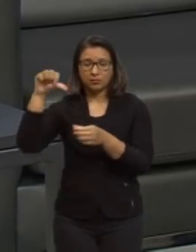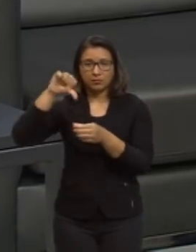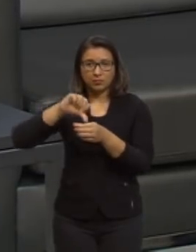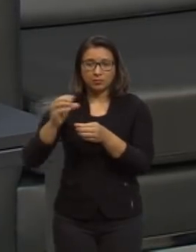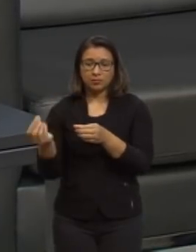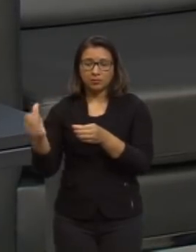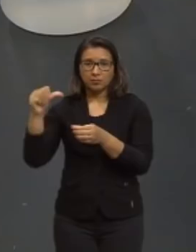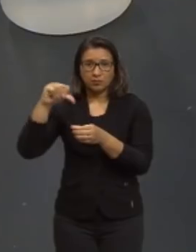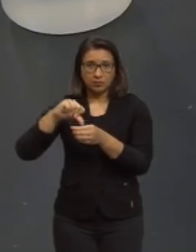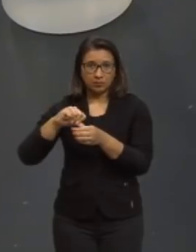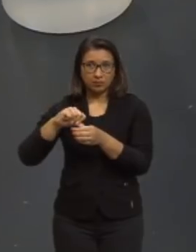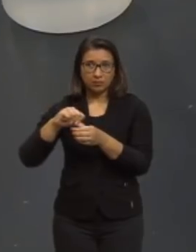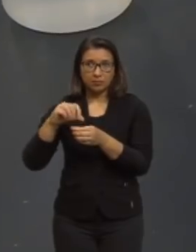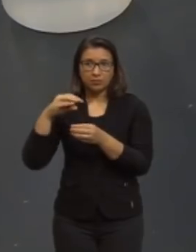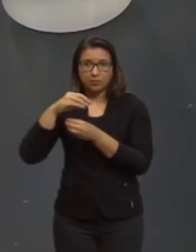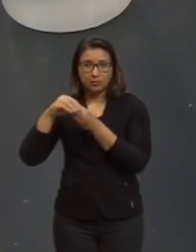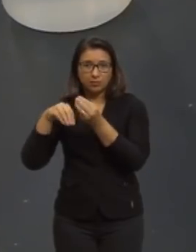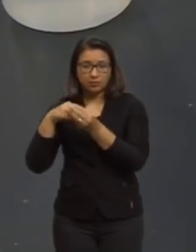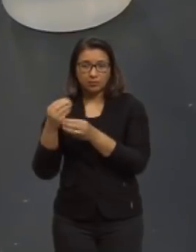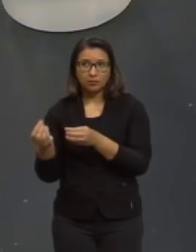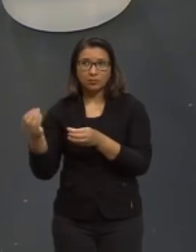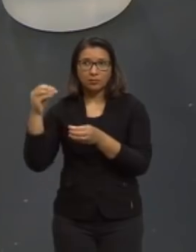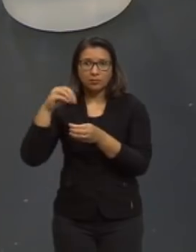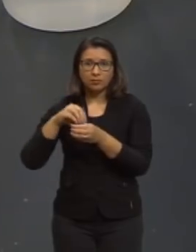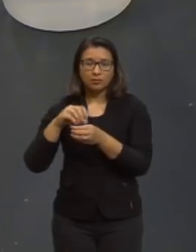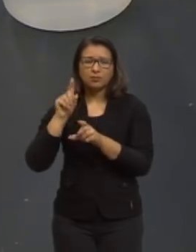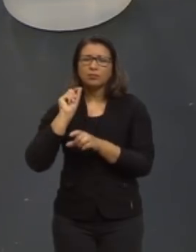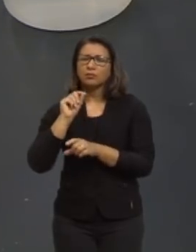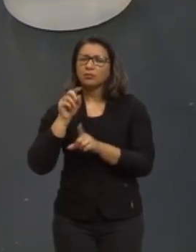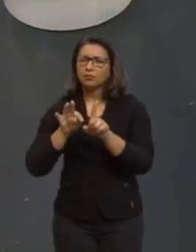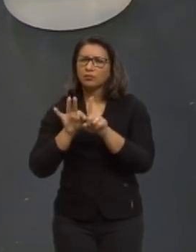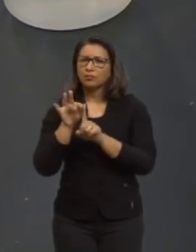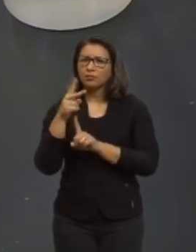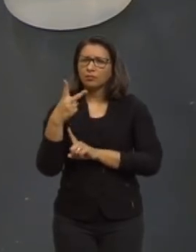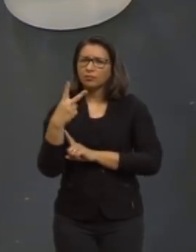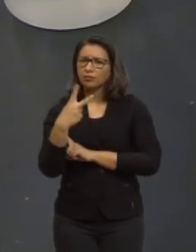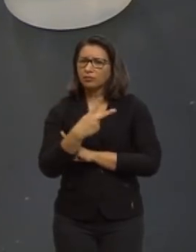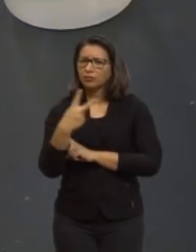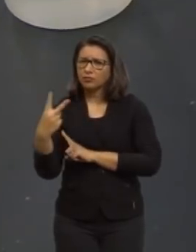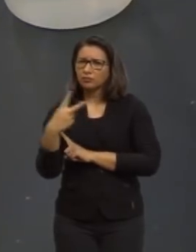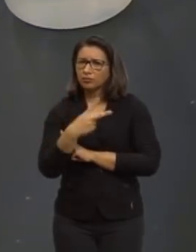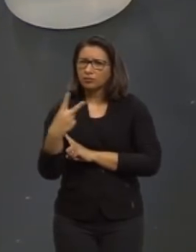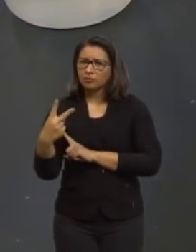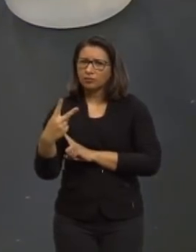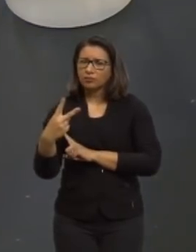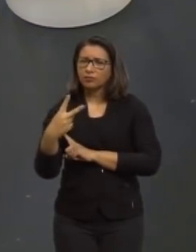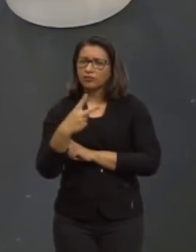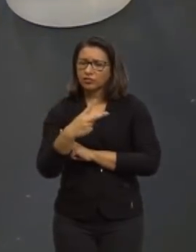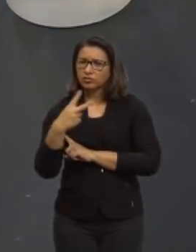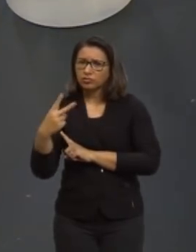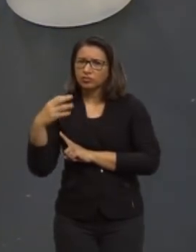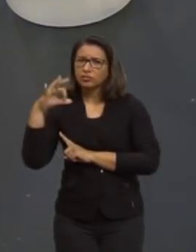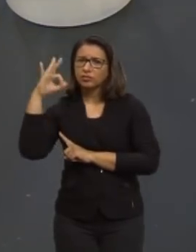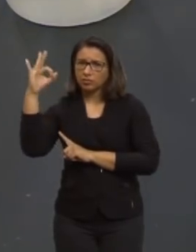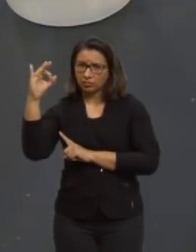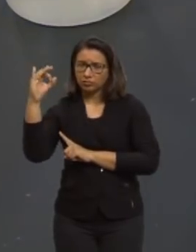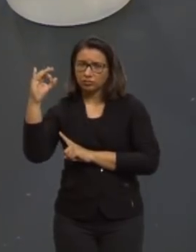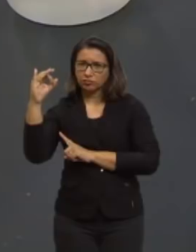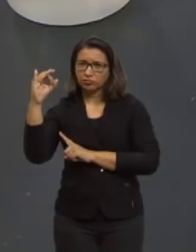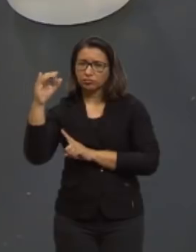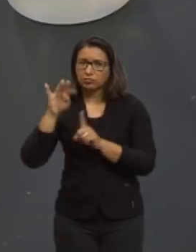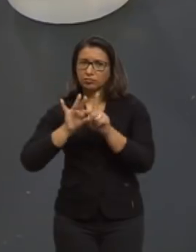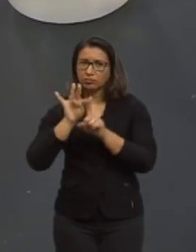de sódio o que que acontece a temperatura está em 22° opa é né